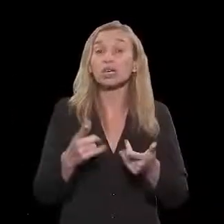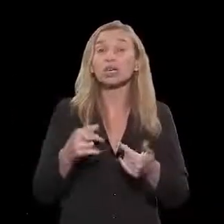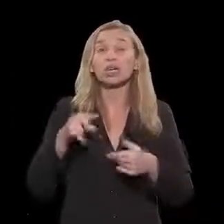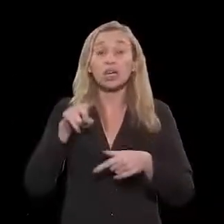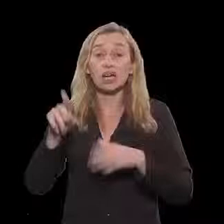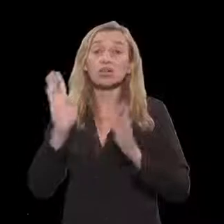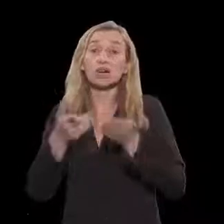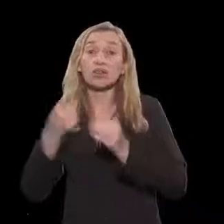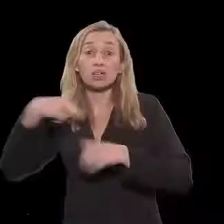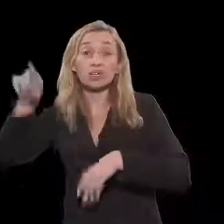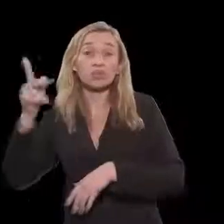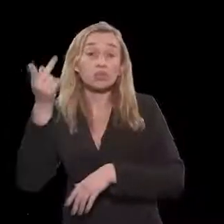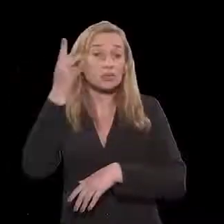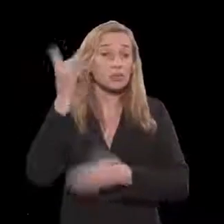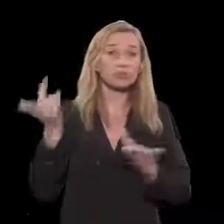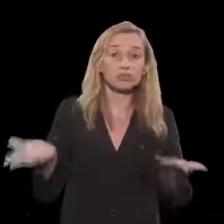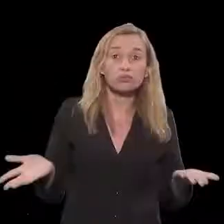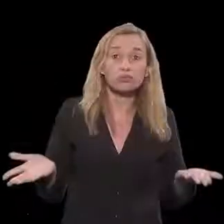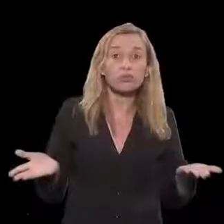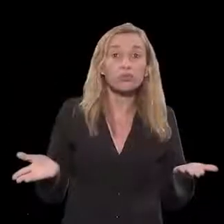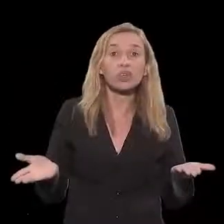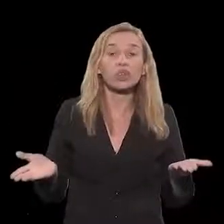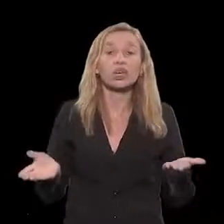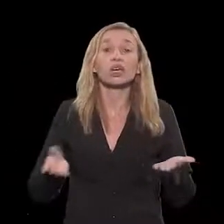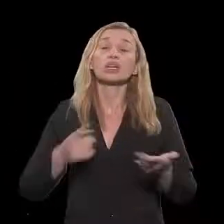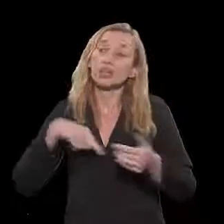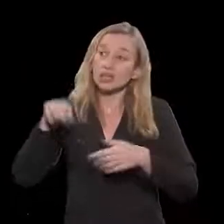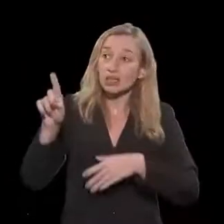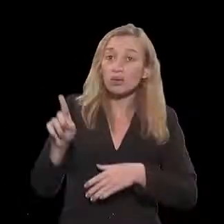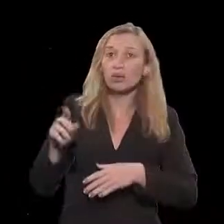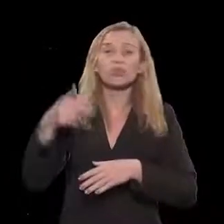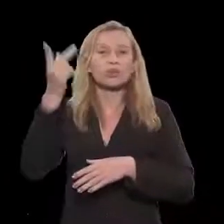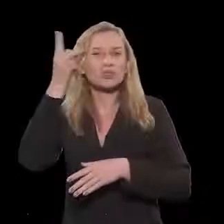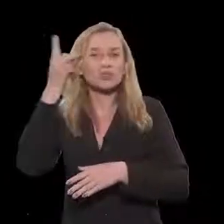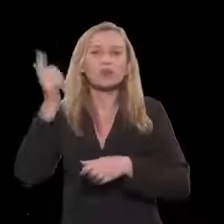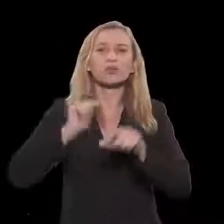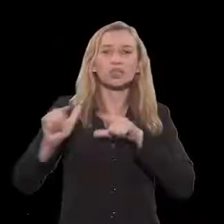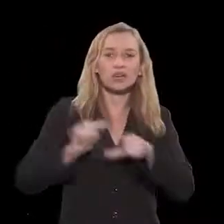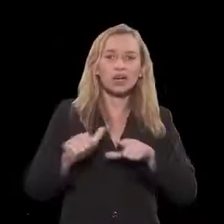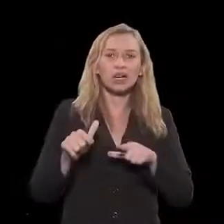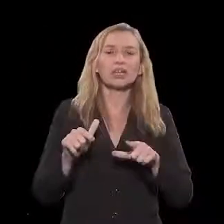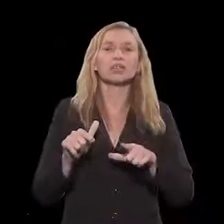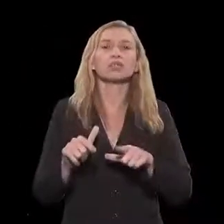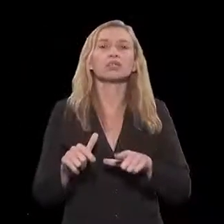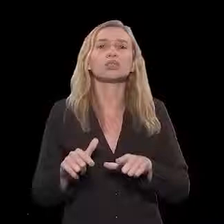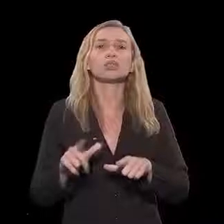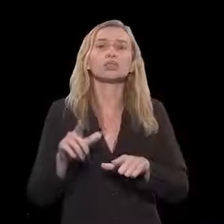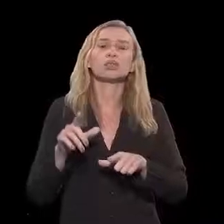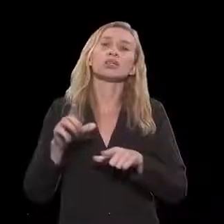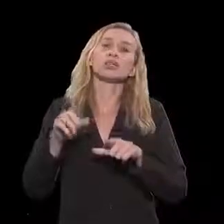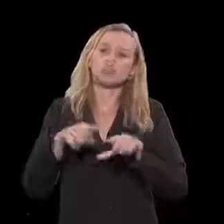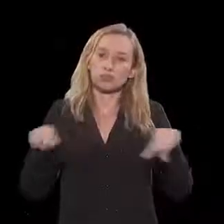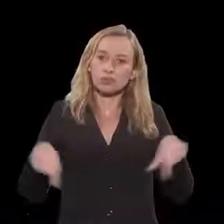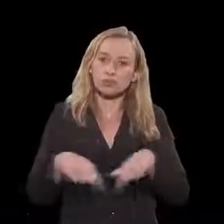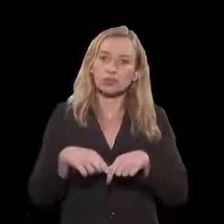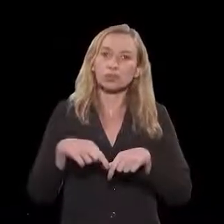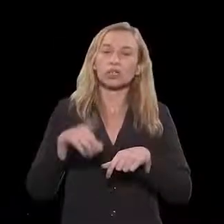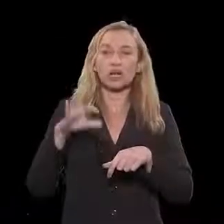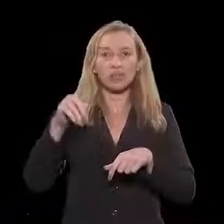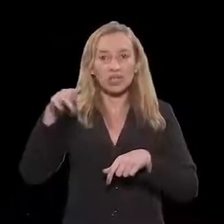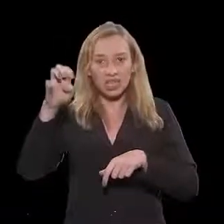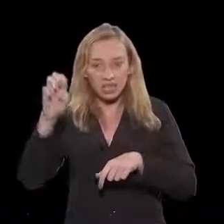incrível, ela está indo agora para São Paulo. Né? Ela está indo agora para trabalhar num gabinete de São